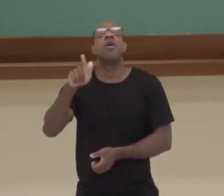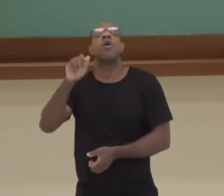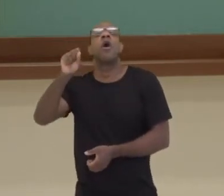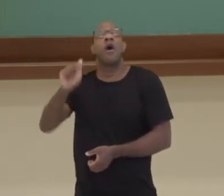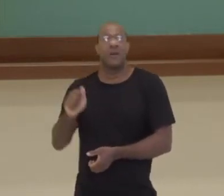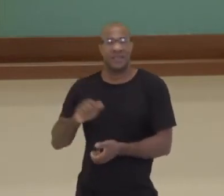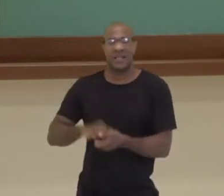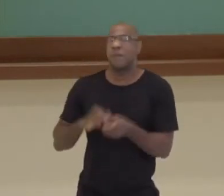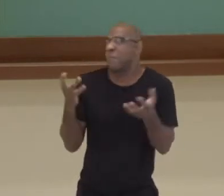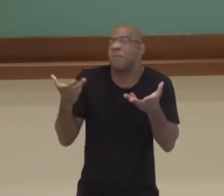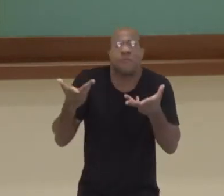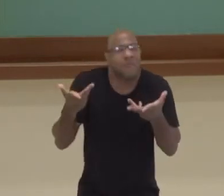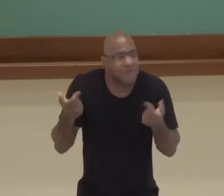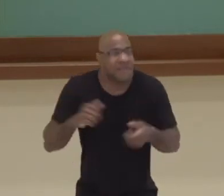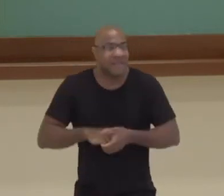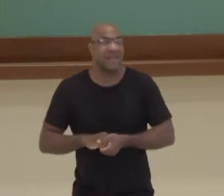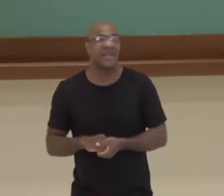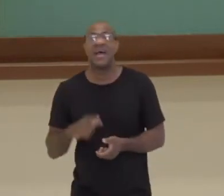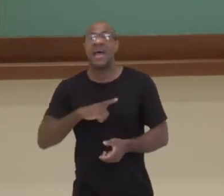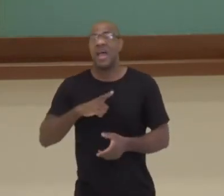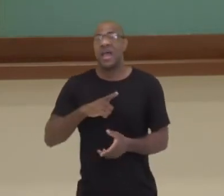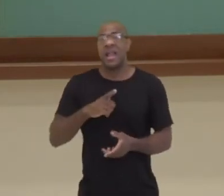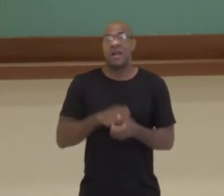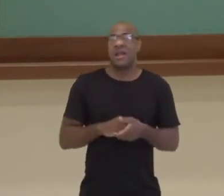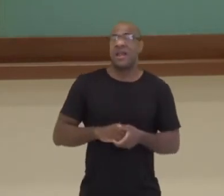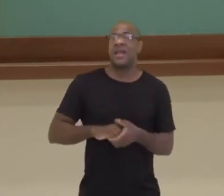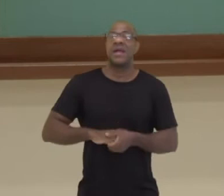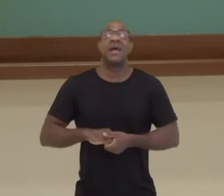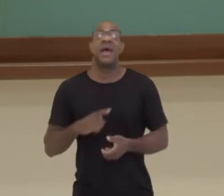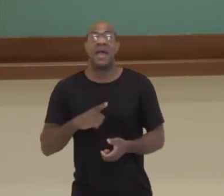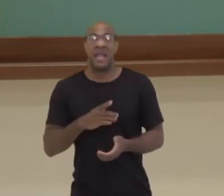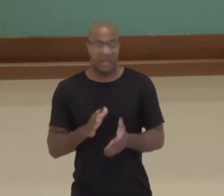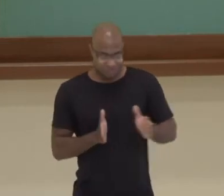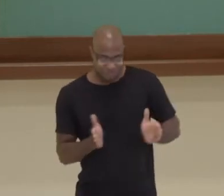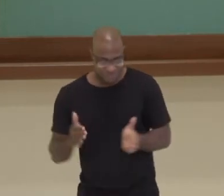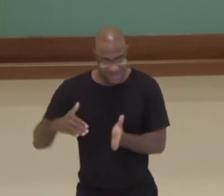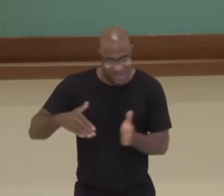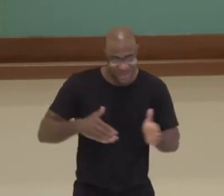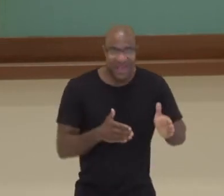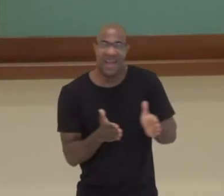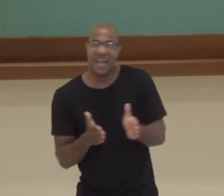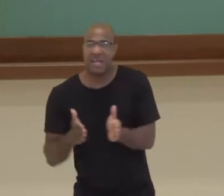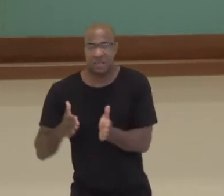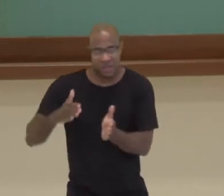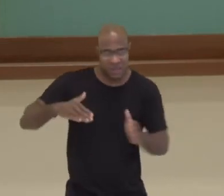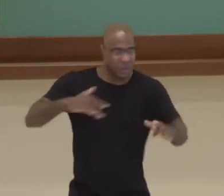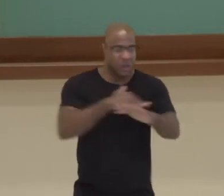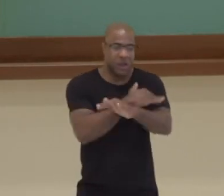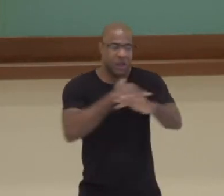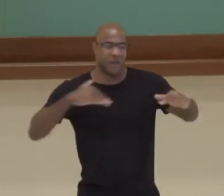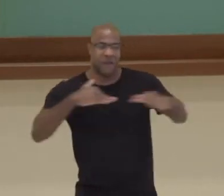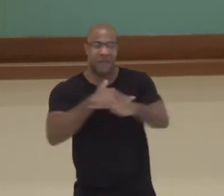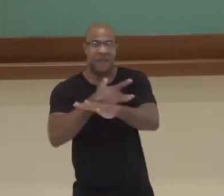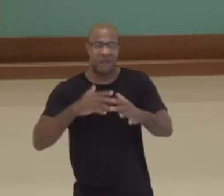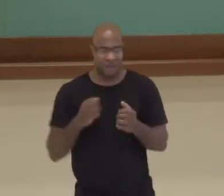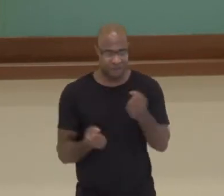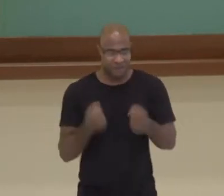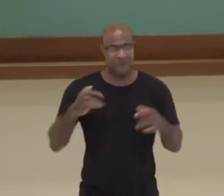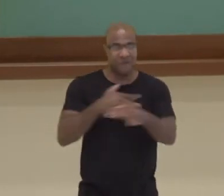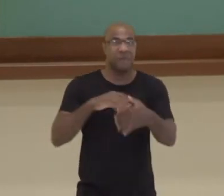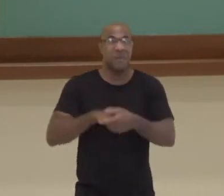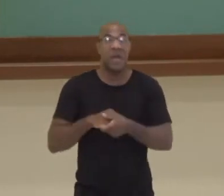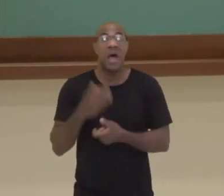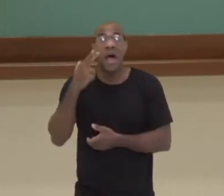né? O que ela faz, a fogosa? Ela vibra entrelaçada pelas artérias do trânsito, né? Nessa imagem noturna aqui,